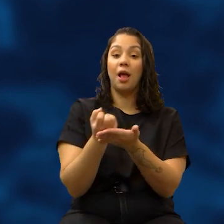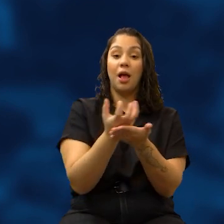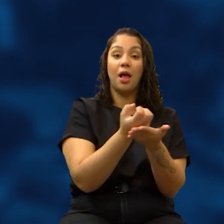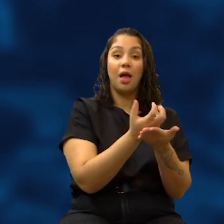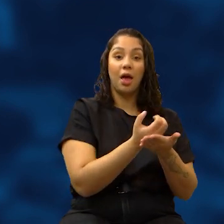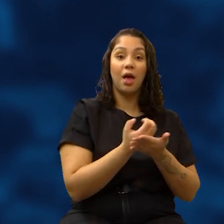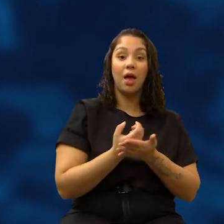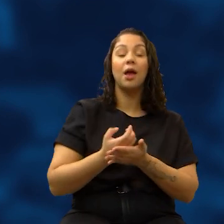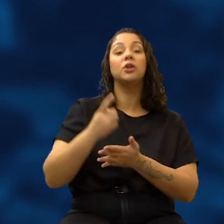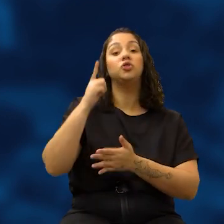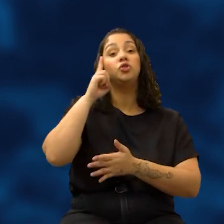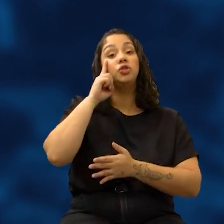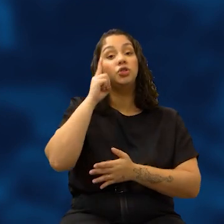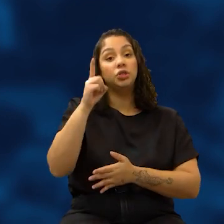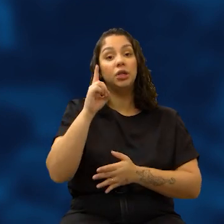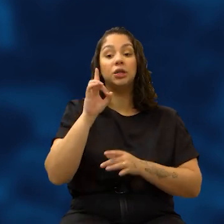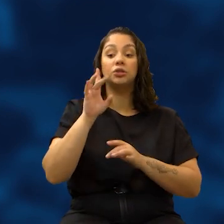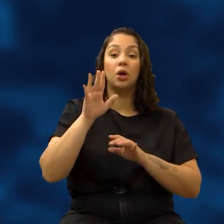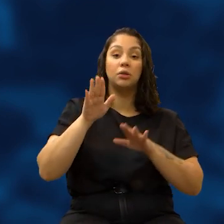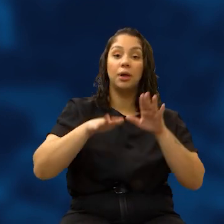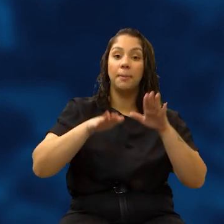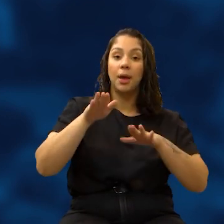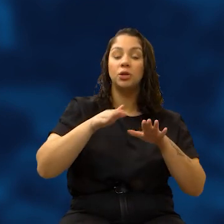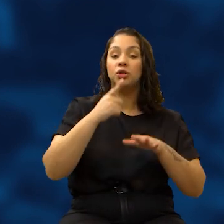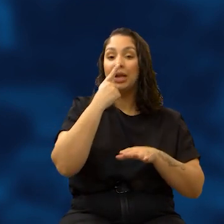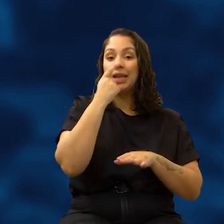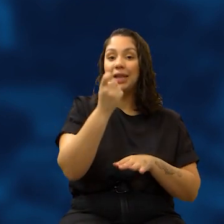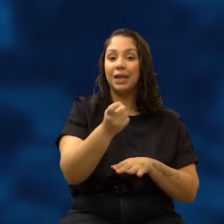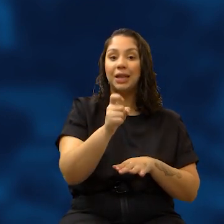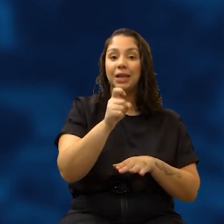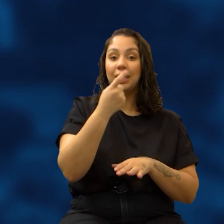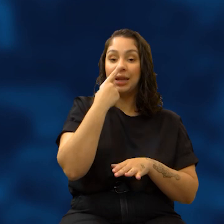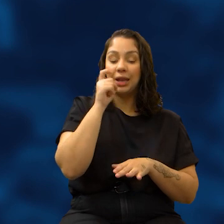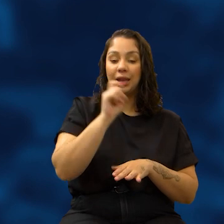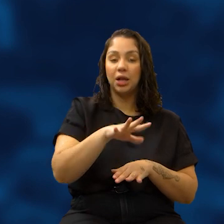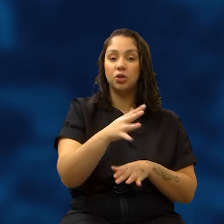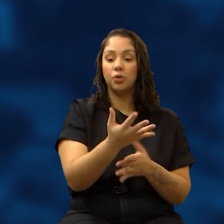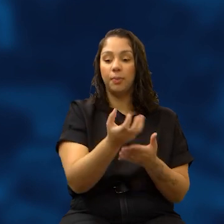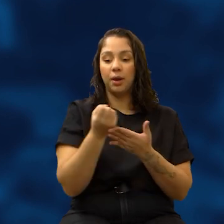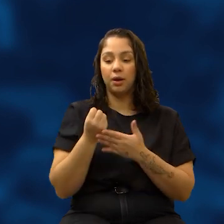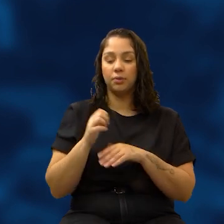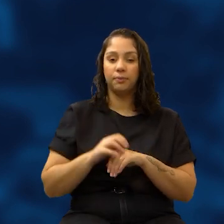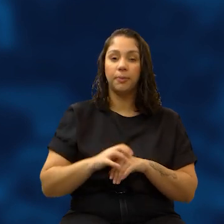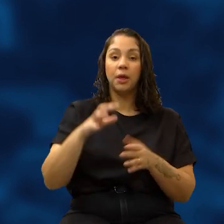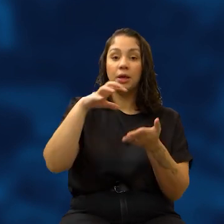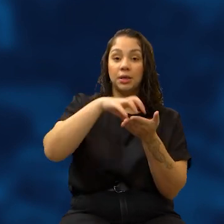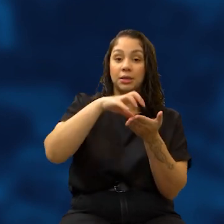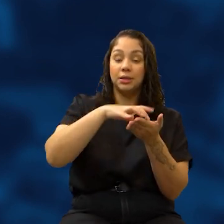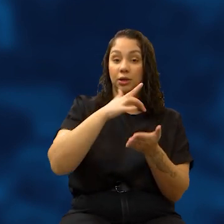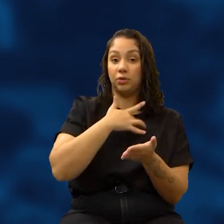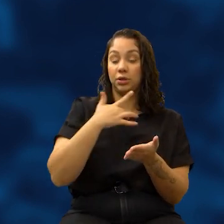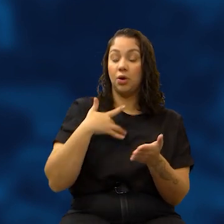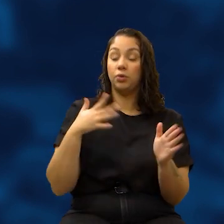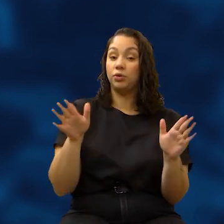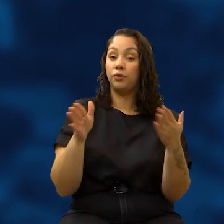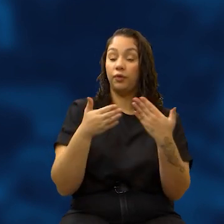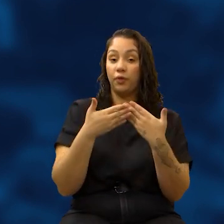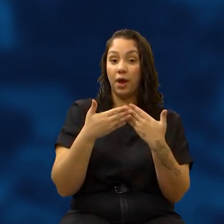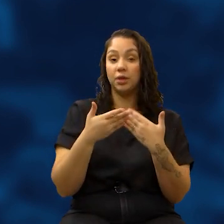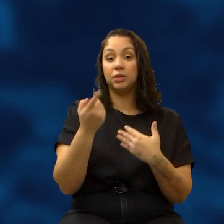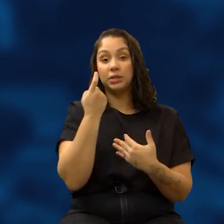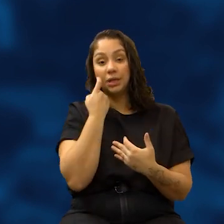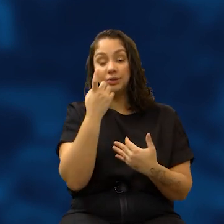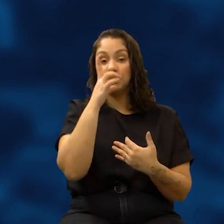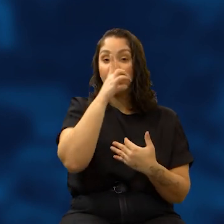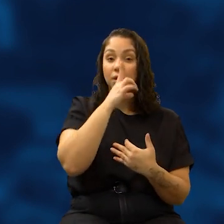feriado apenas a diurna nos setores alternados. Os centros de saúde ficam fechados na sexta e no sábado e